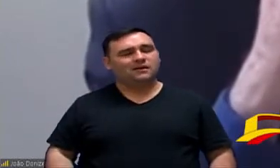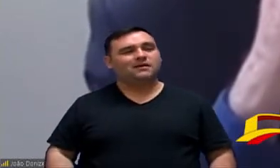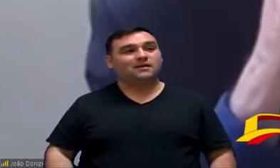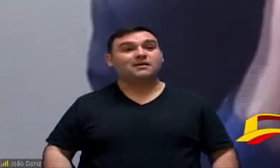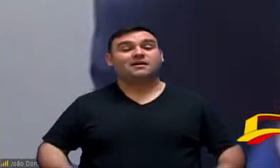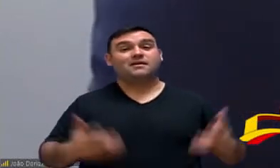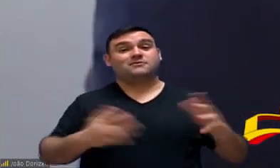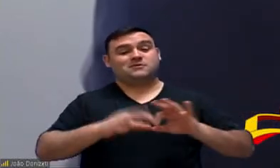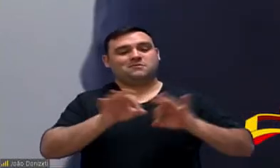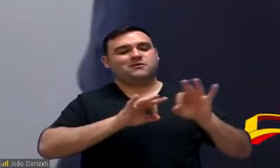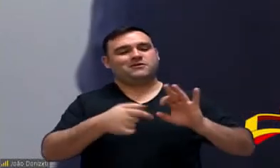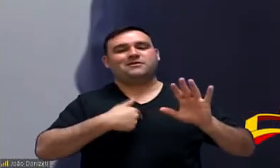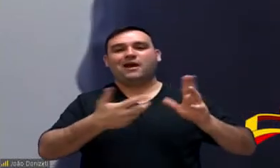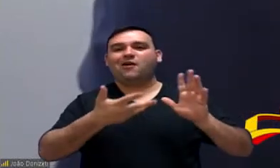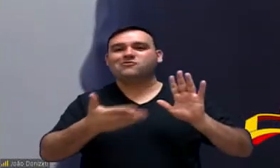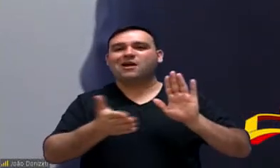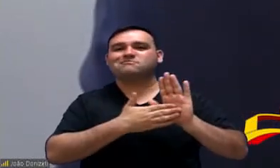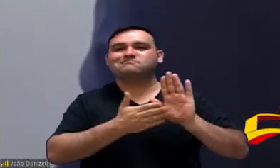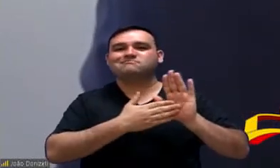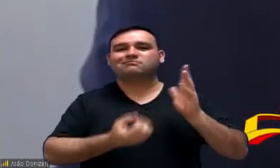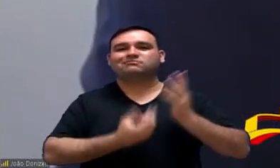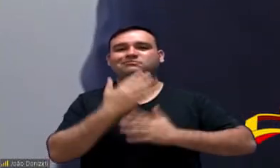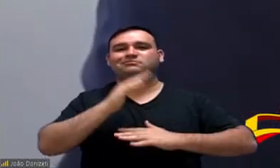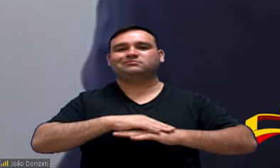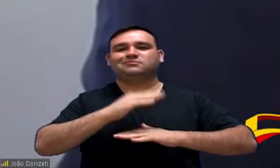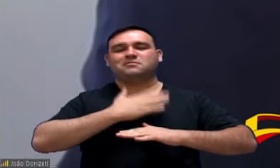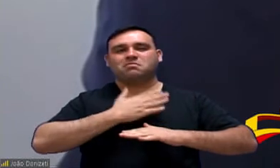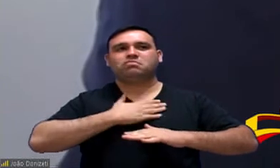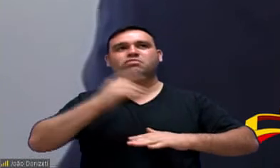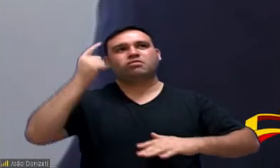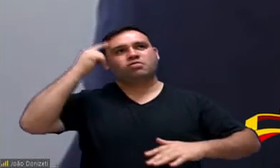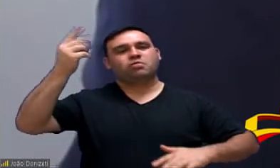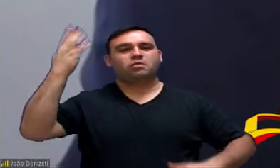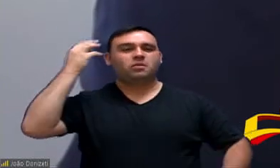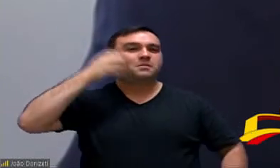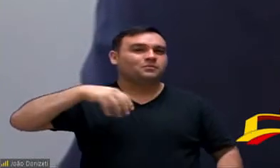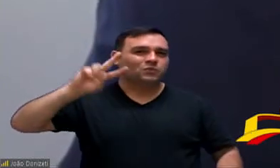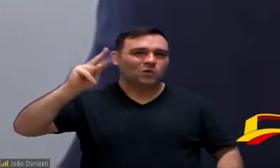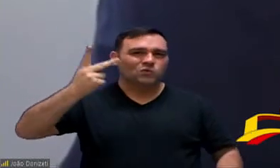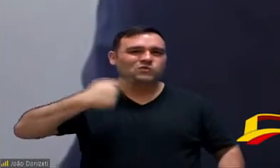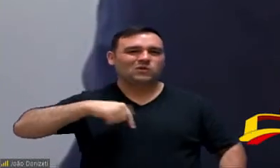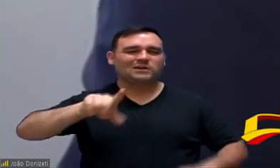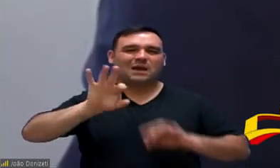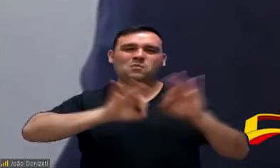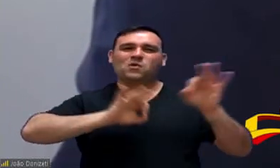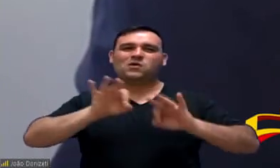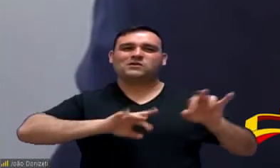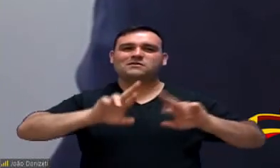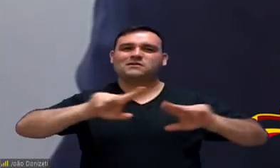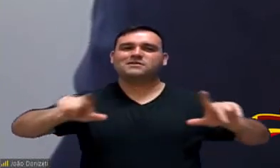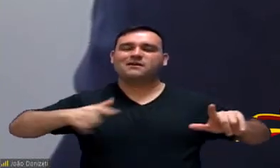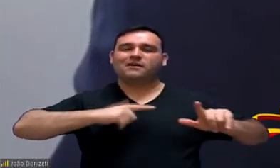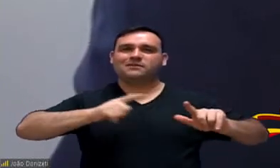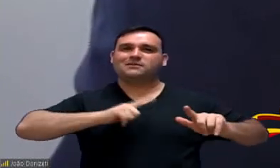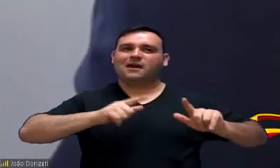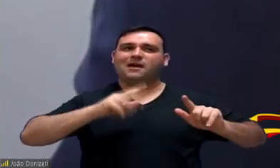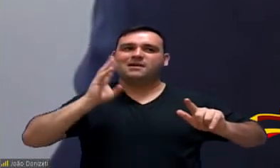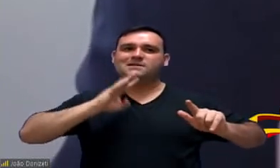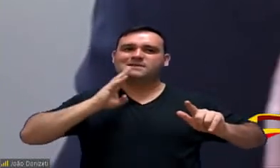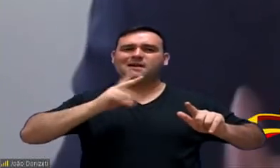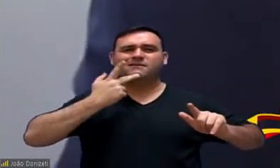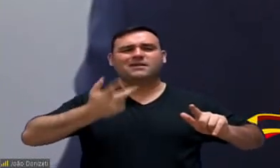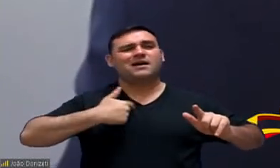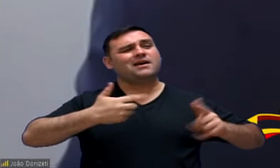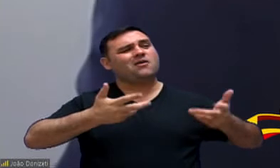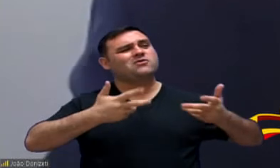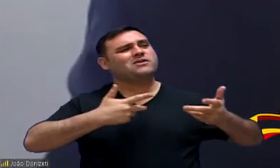eis aqui um projeto que eu gostaria de ter feito. Lembro do Hudson, vários vereadores que apresentaram alguns projetos interessantes e que eu falava, poxa,